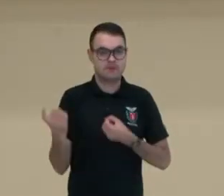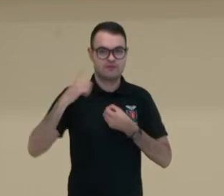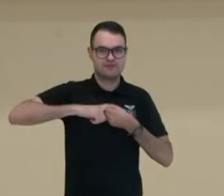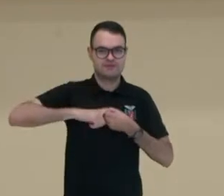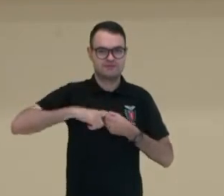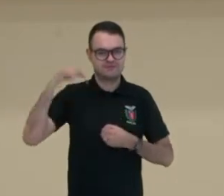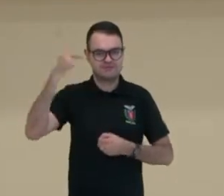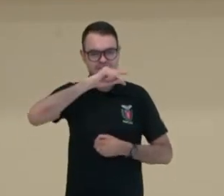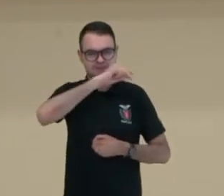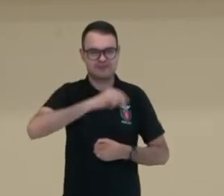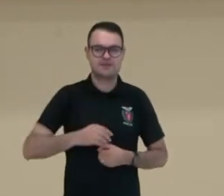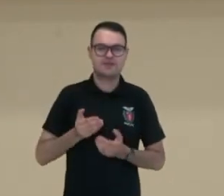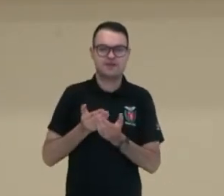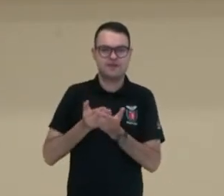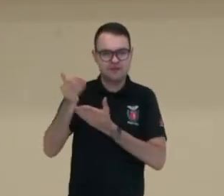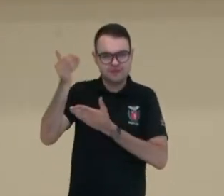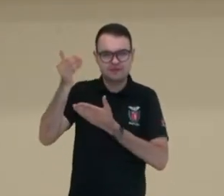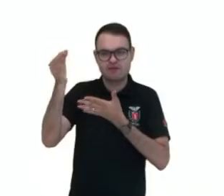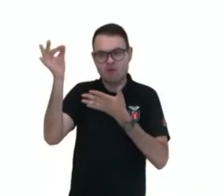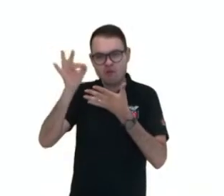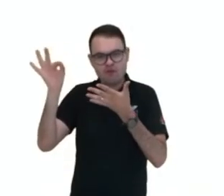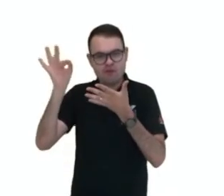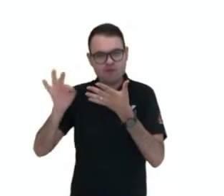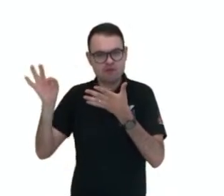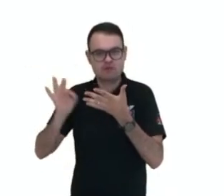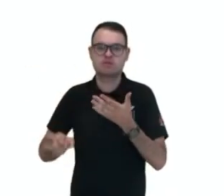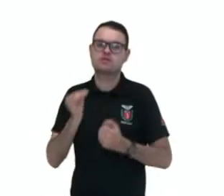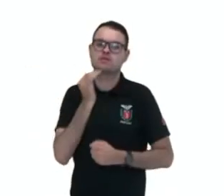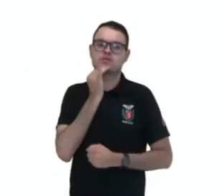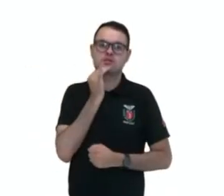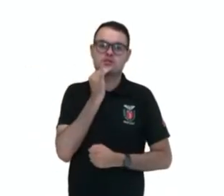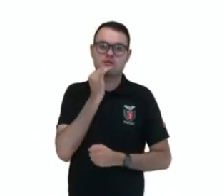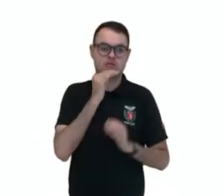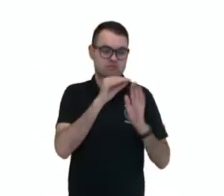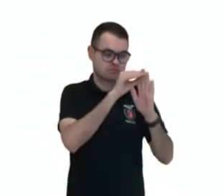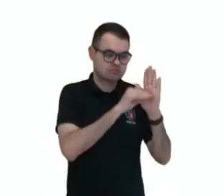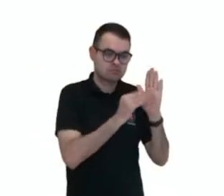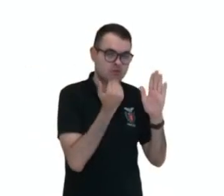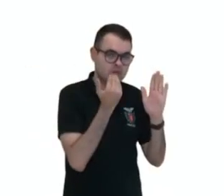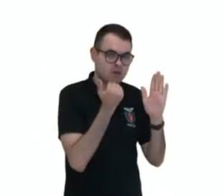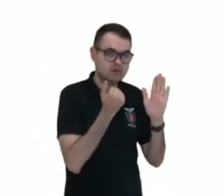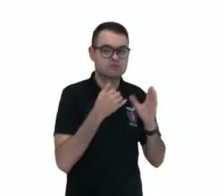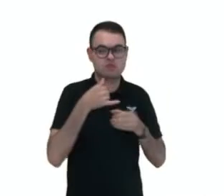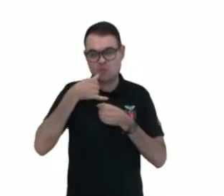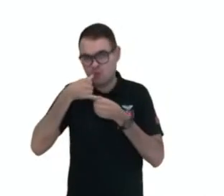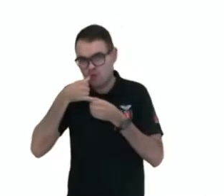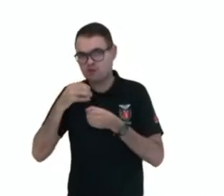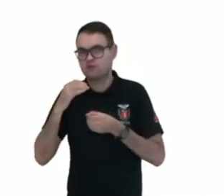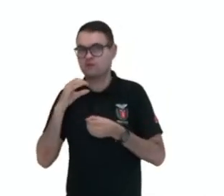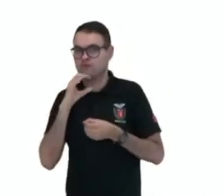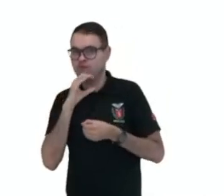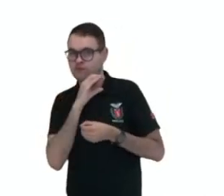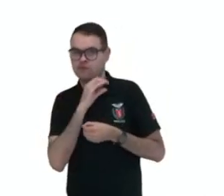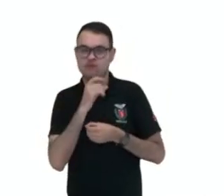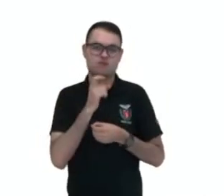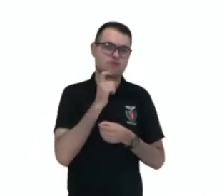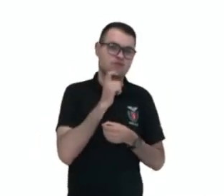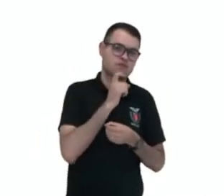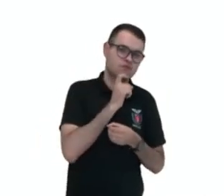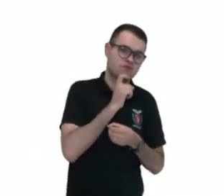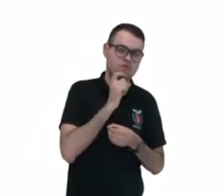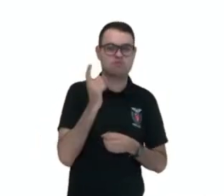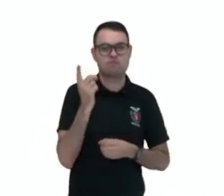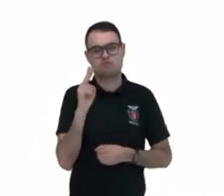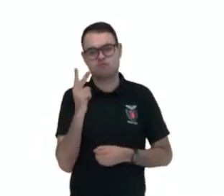Voltei, bora lá, vamos corrigir essa? Por exemplo, na culinária, além do consumo da erva mate fria ou quente, adotamos o costume de